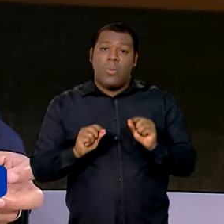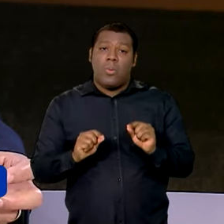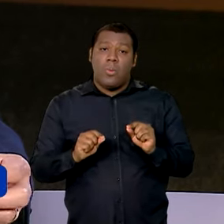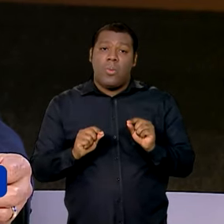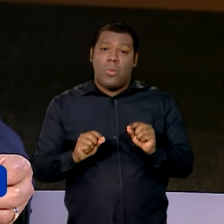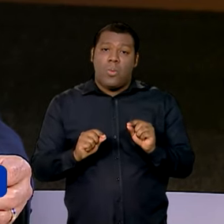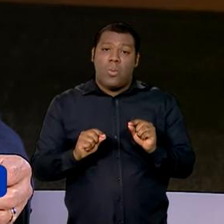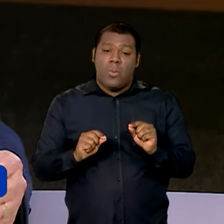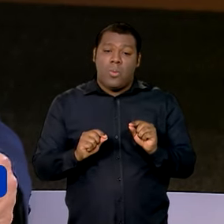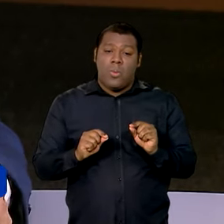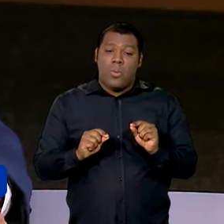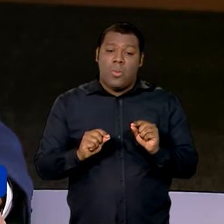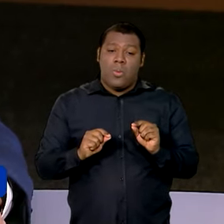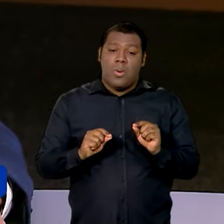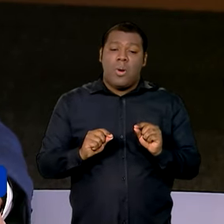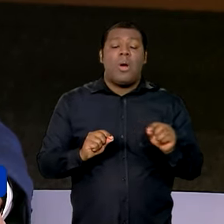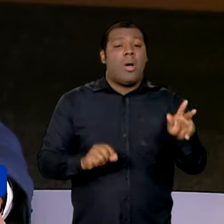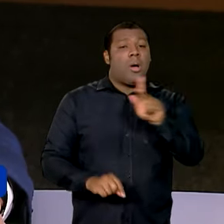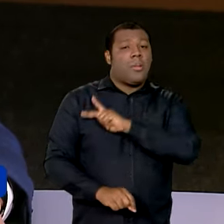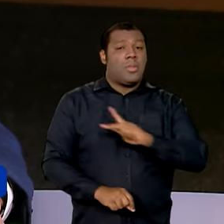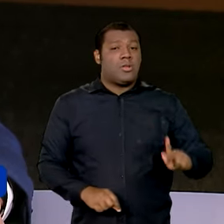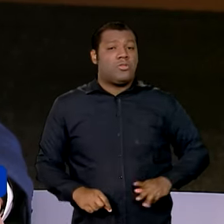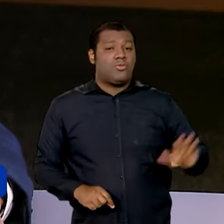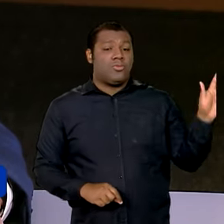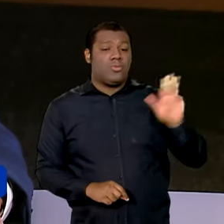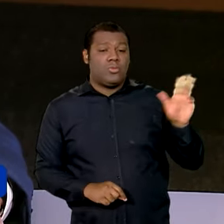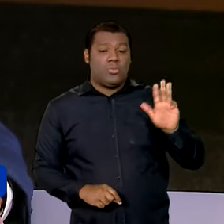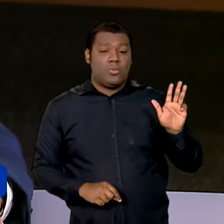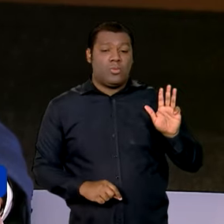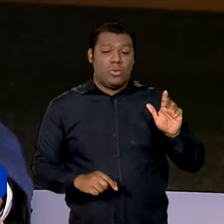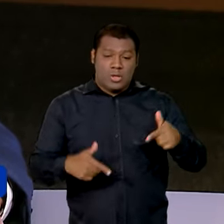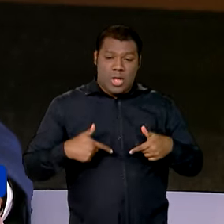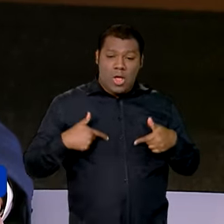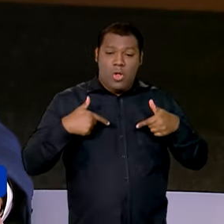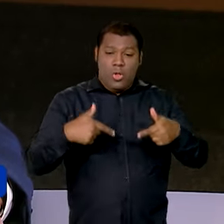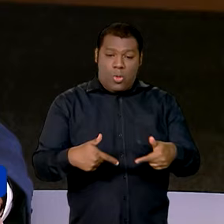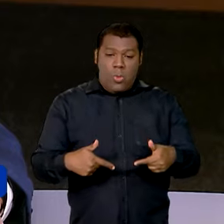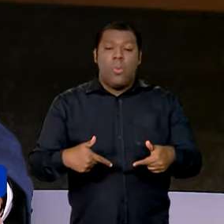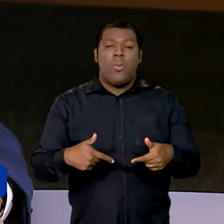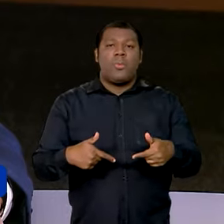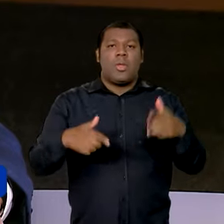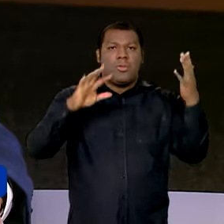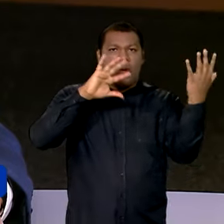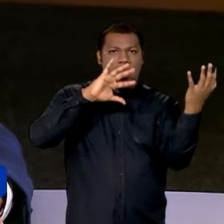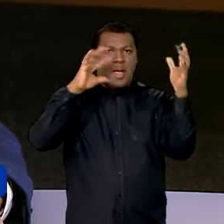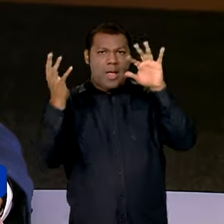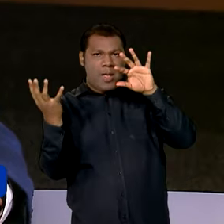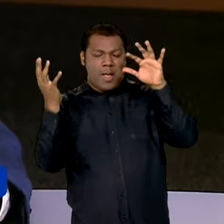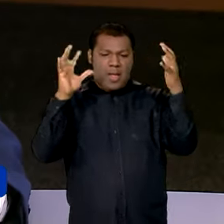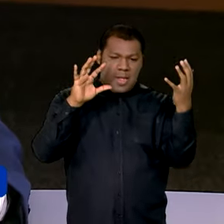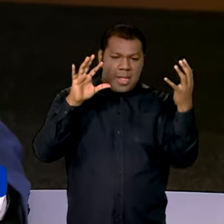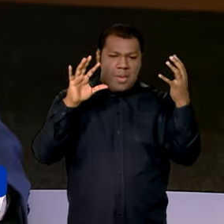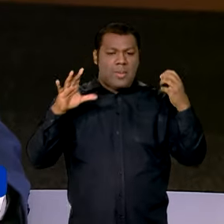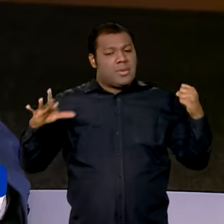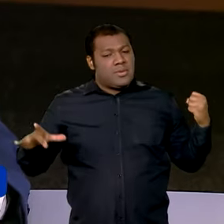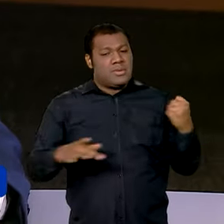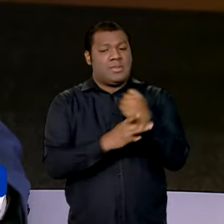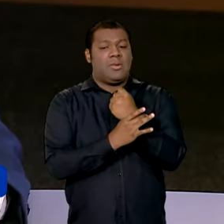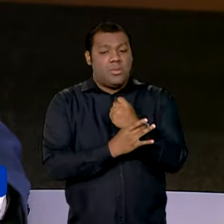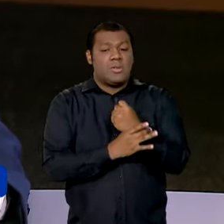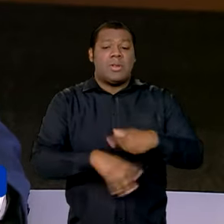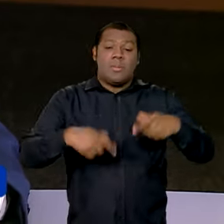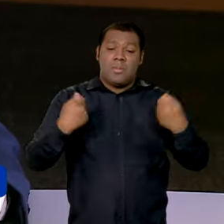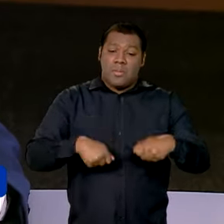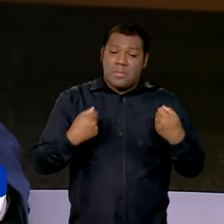presidente Lula tem defendido o presidente Lula tem defendido o combate às mudanças climáticas Então nós não podemos ter ações